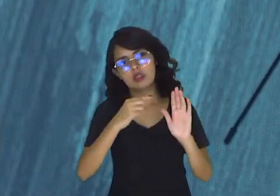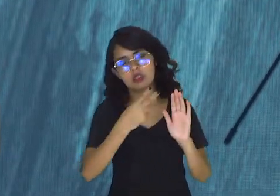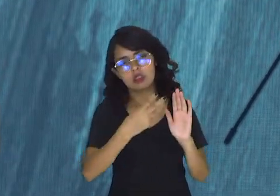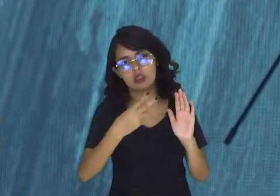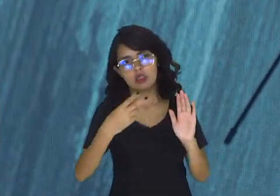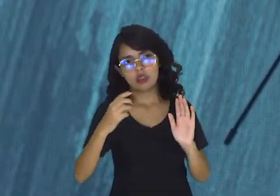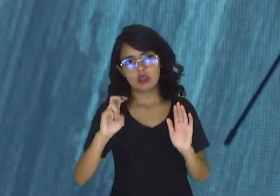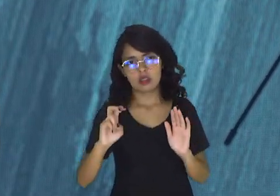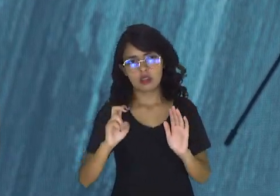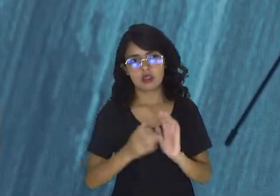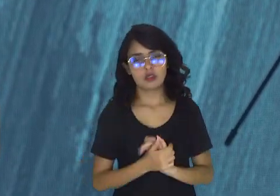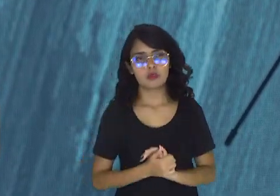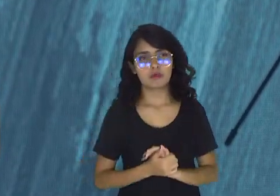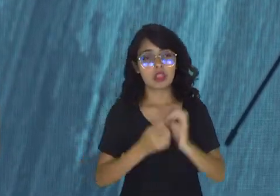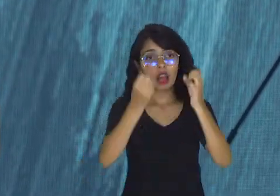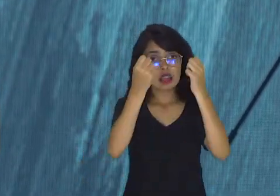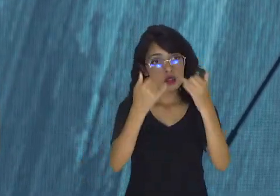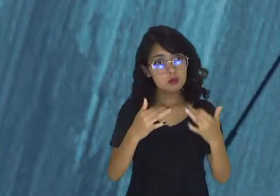diz: